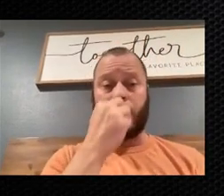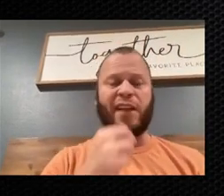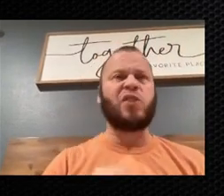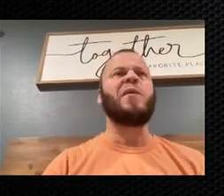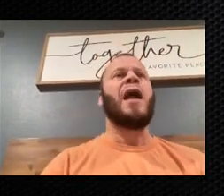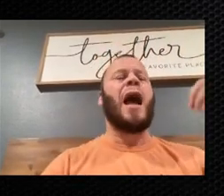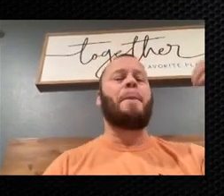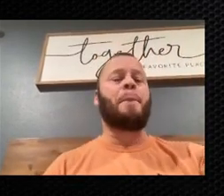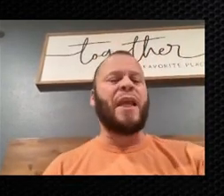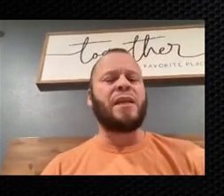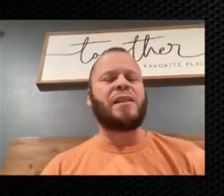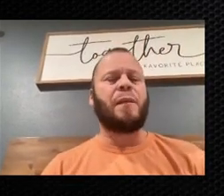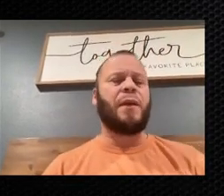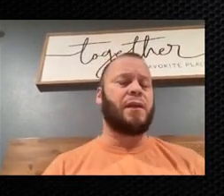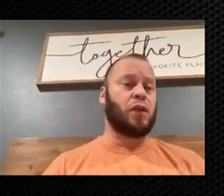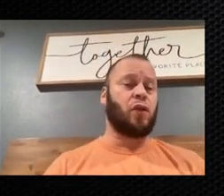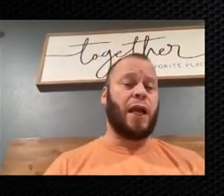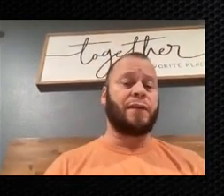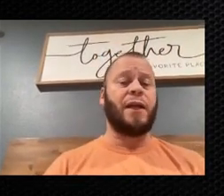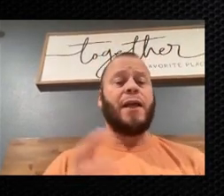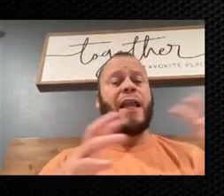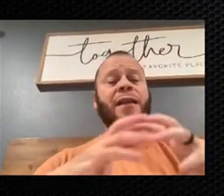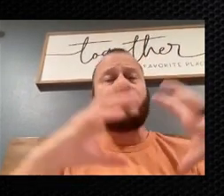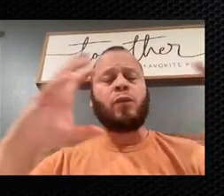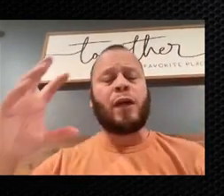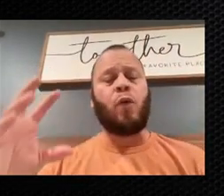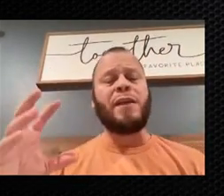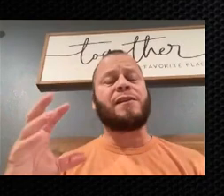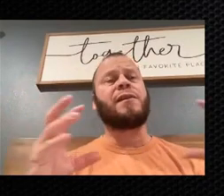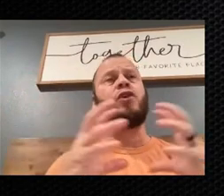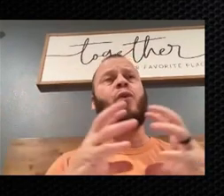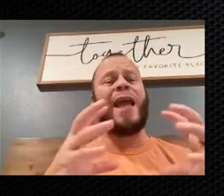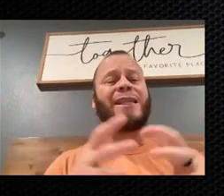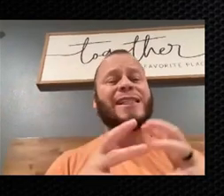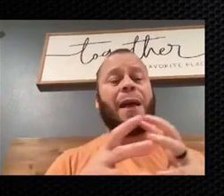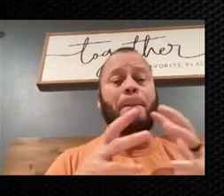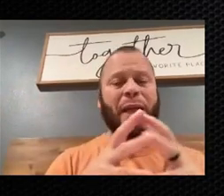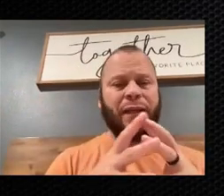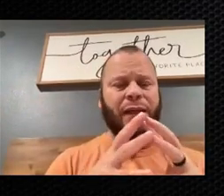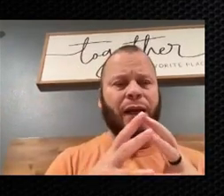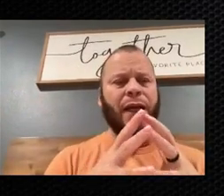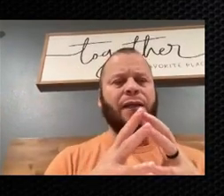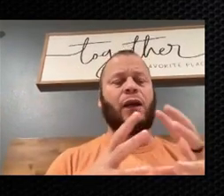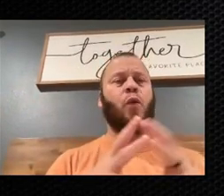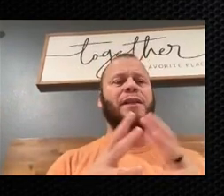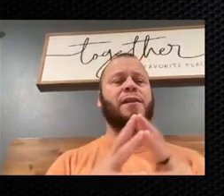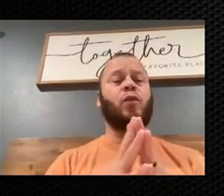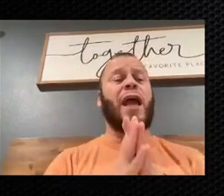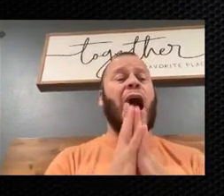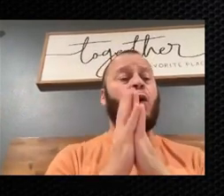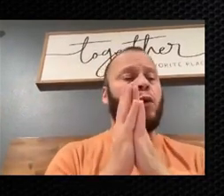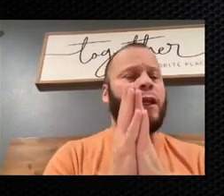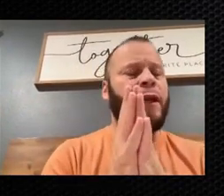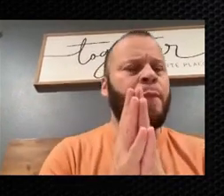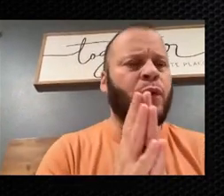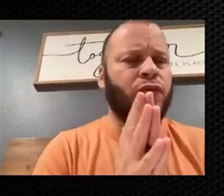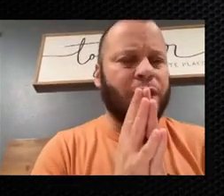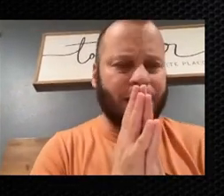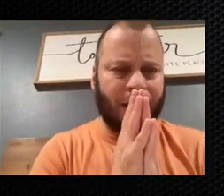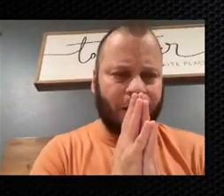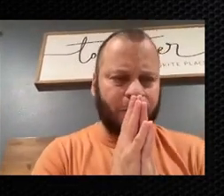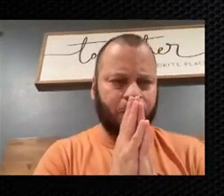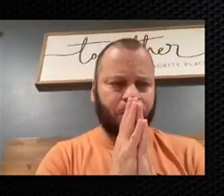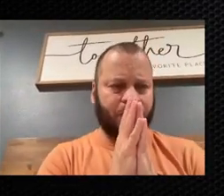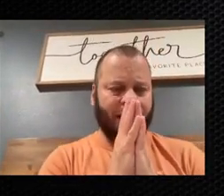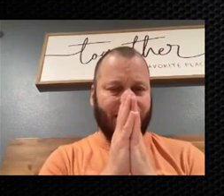globalistas começam a perceber essa jogada e então tá começando essa briga tá começando agora eu lembro